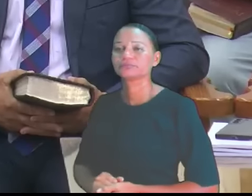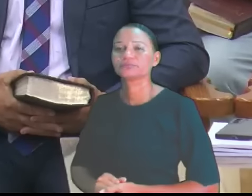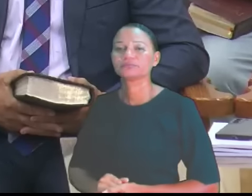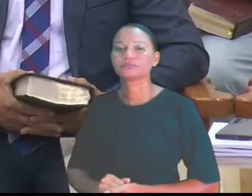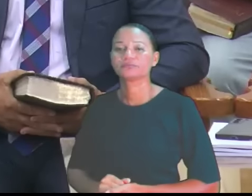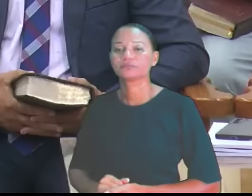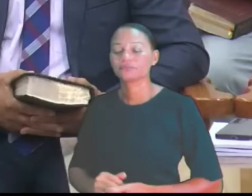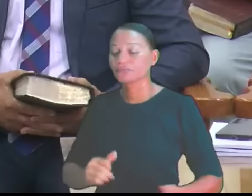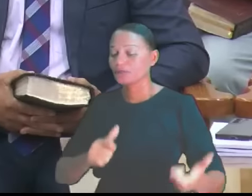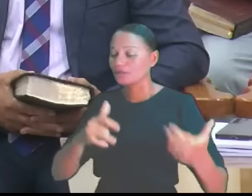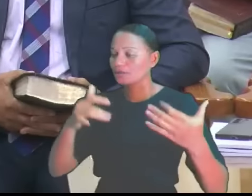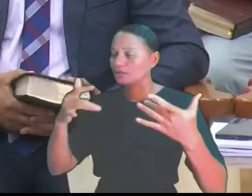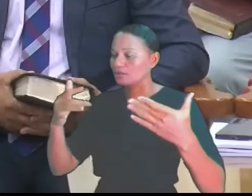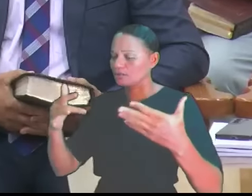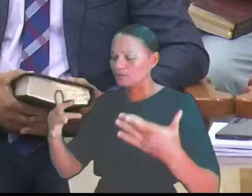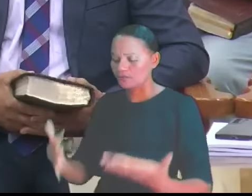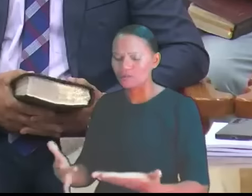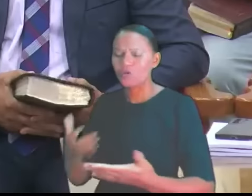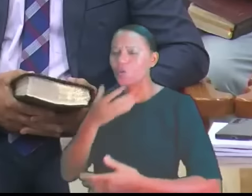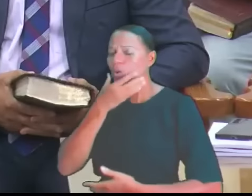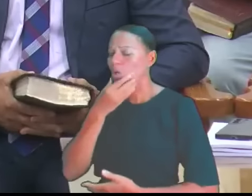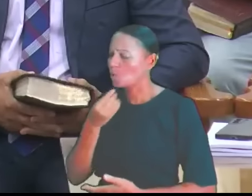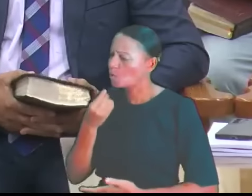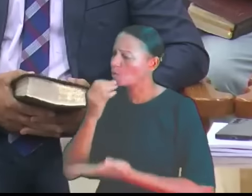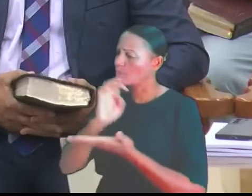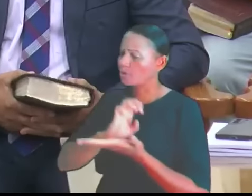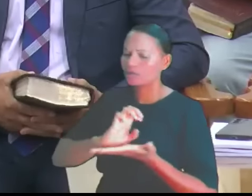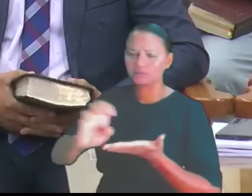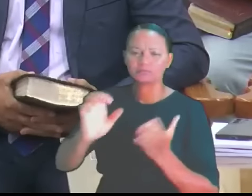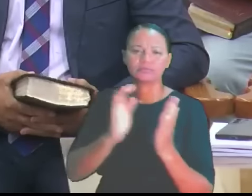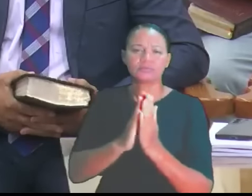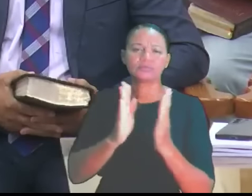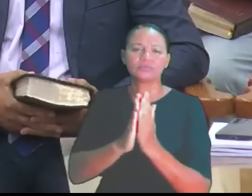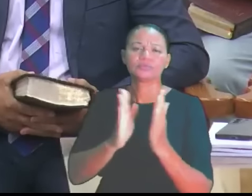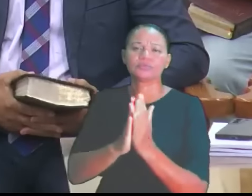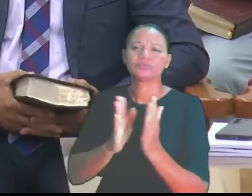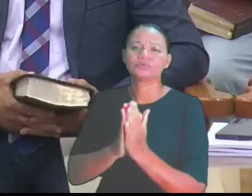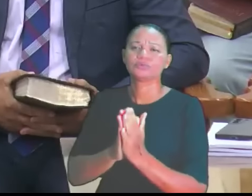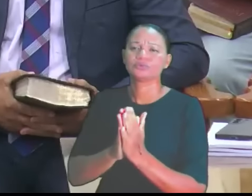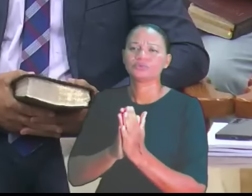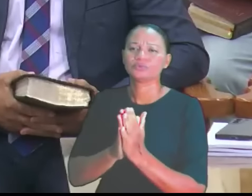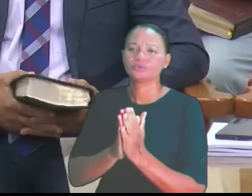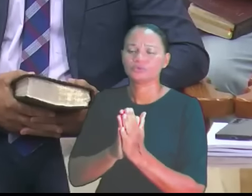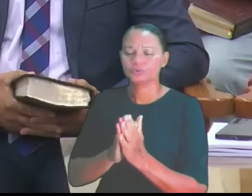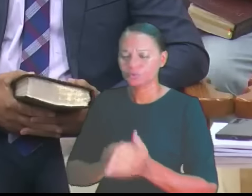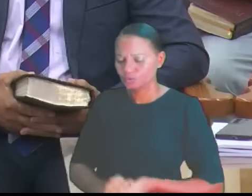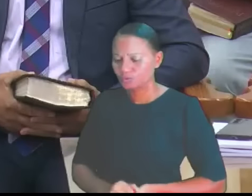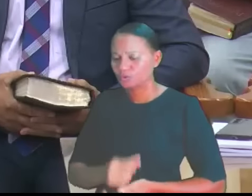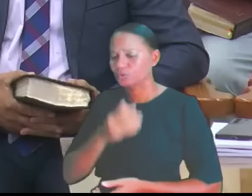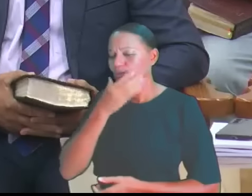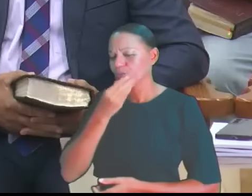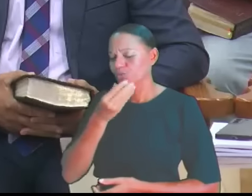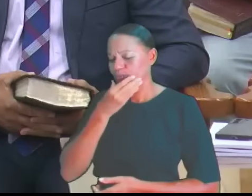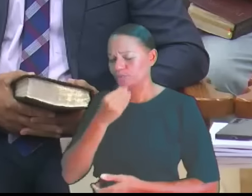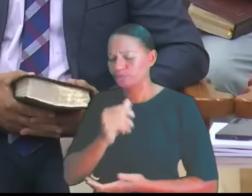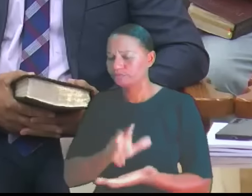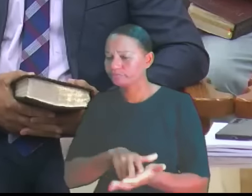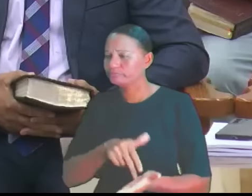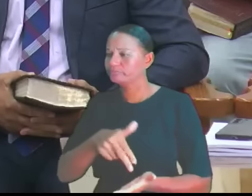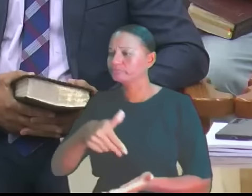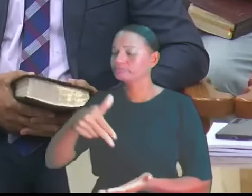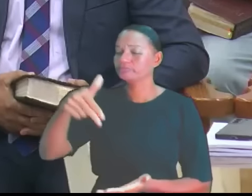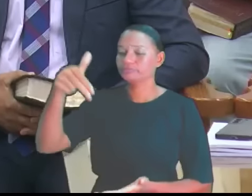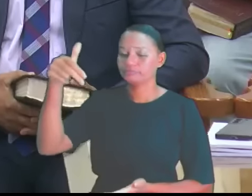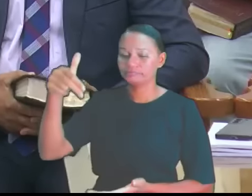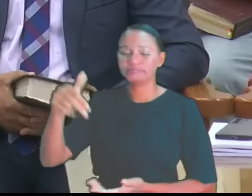Diz a Bíblia que Elias orou, Senhor, não traga juízo aqui não. O menino ressuscitou. Quando ele pegou o menino e levou